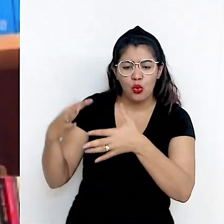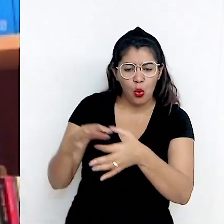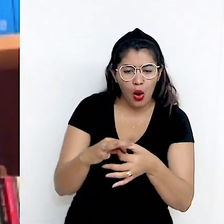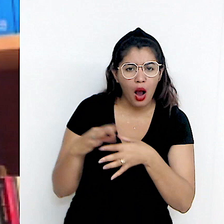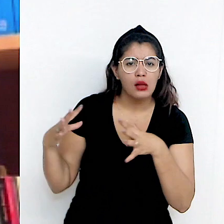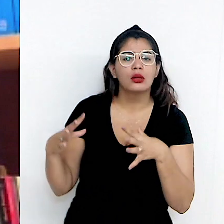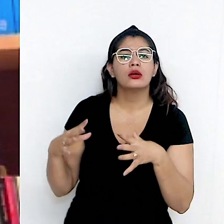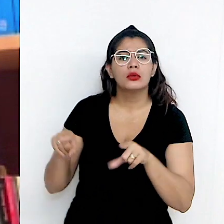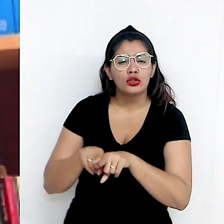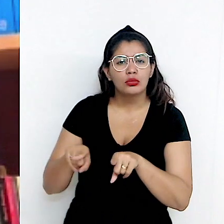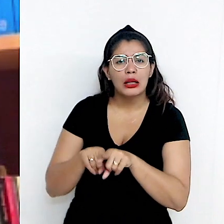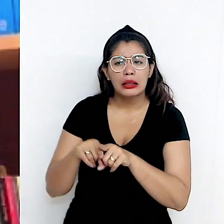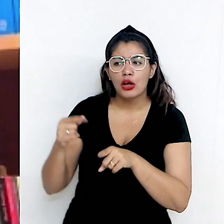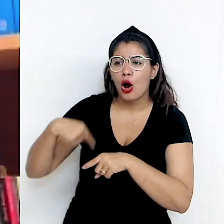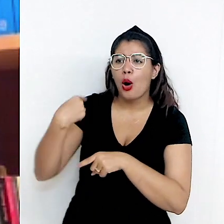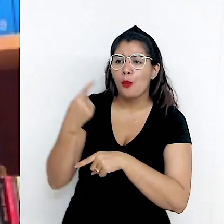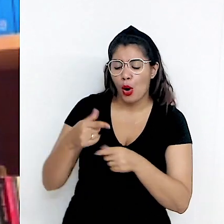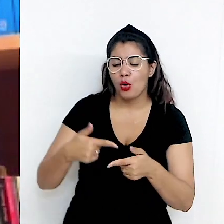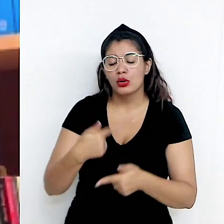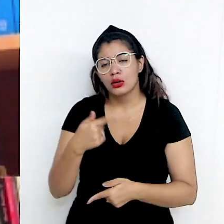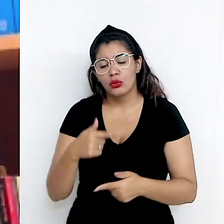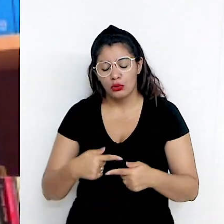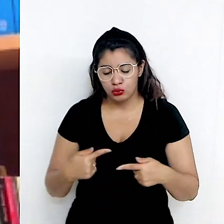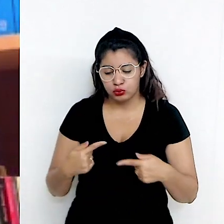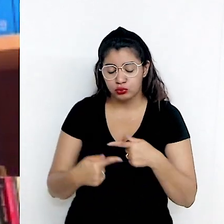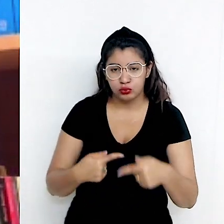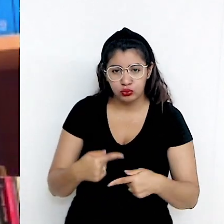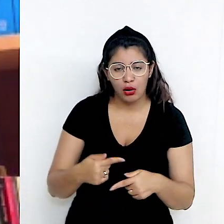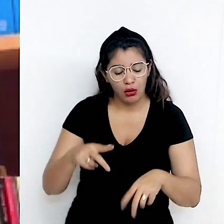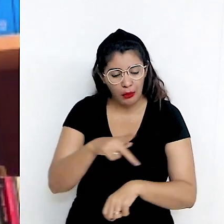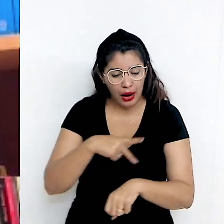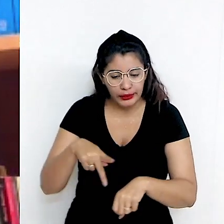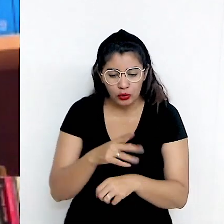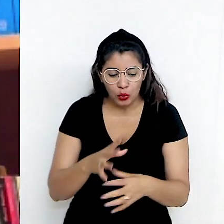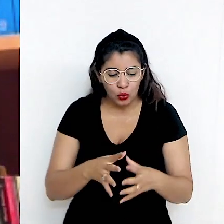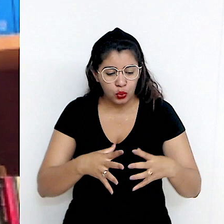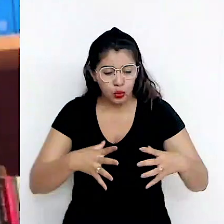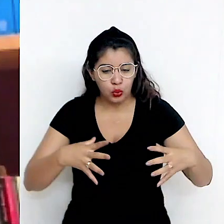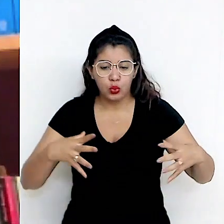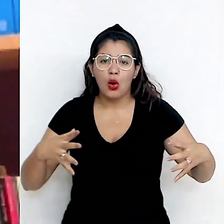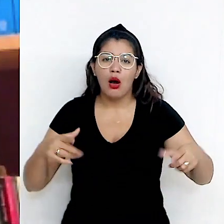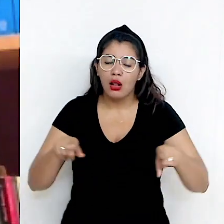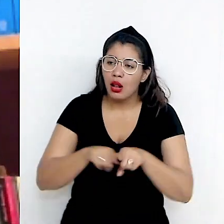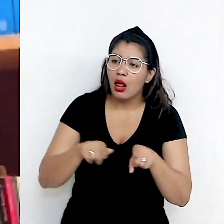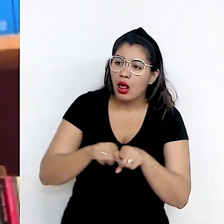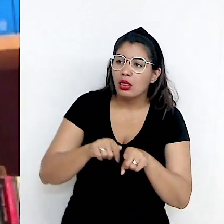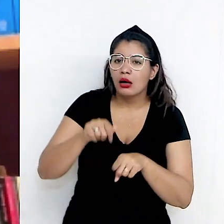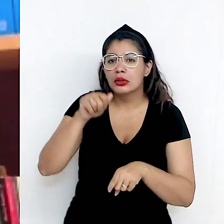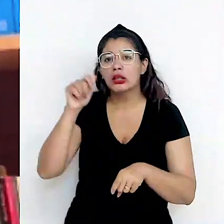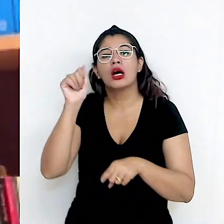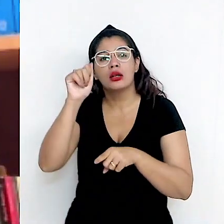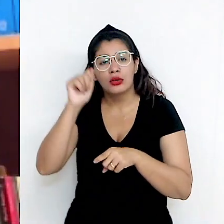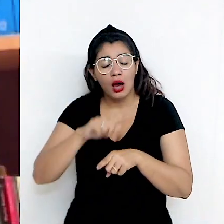da Ásia do Leste no pós-segunda Guerra Mundial é um país cujo território tem o tamanho aproximado da Alemanha uma